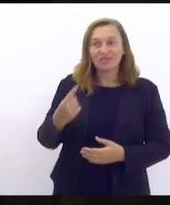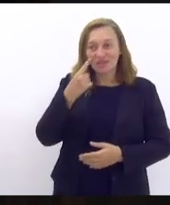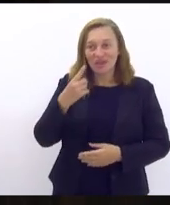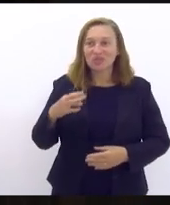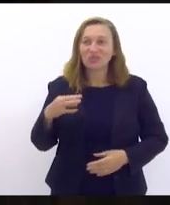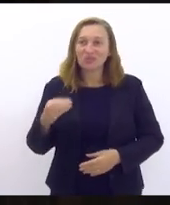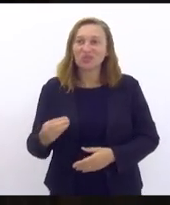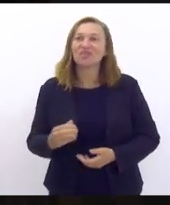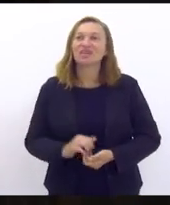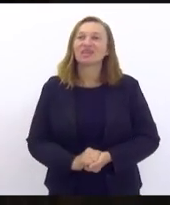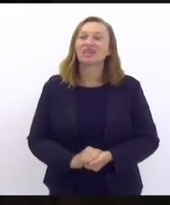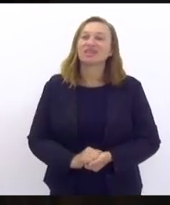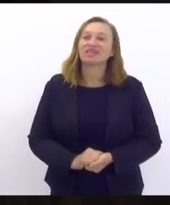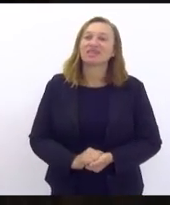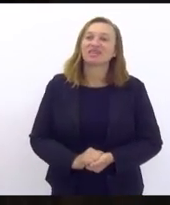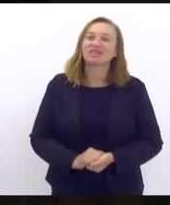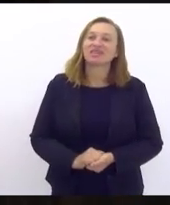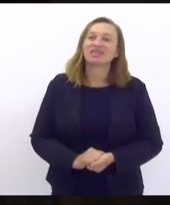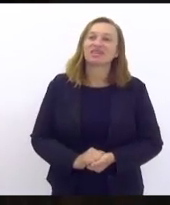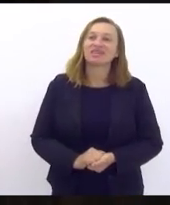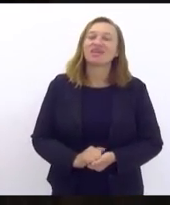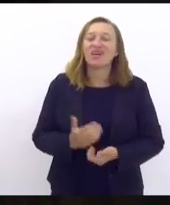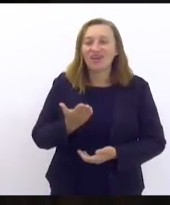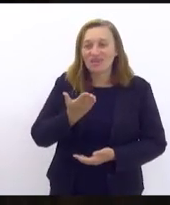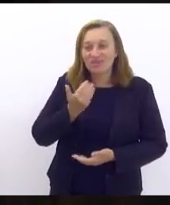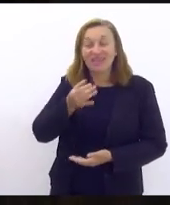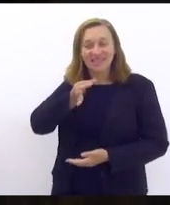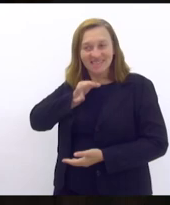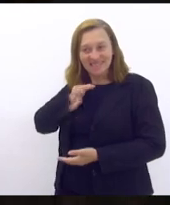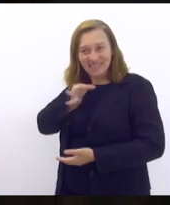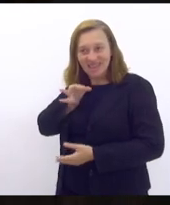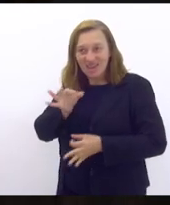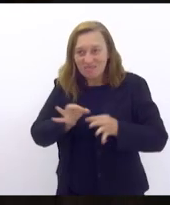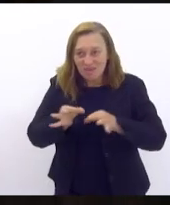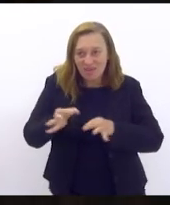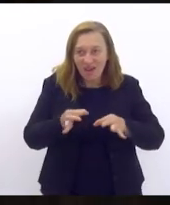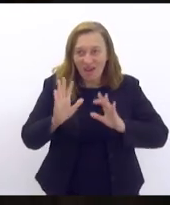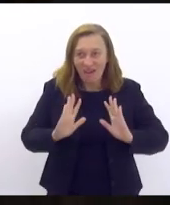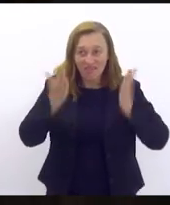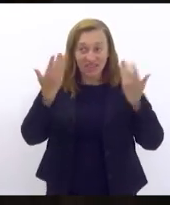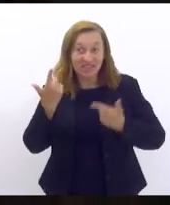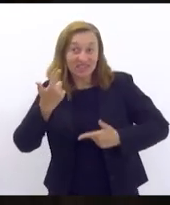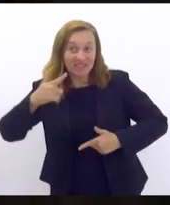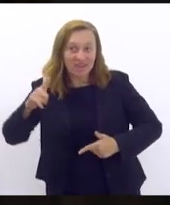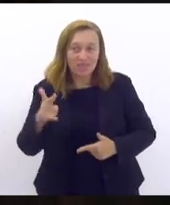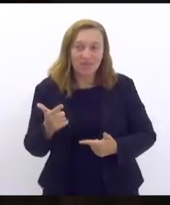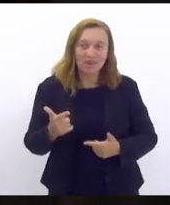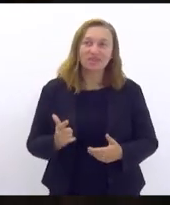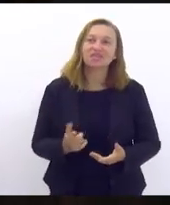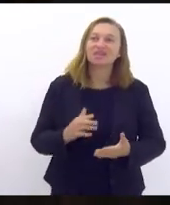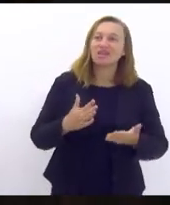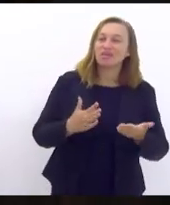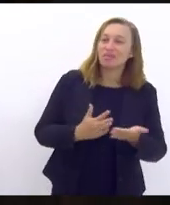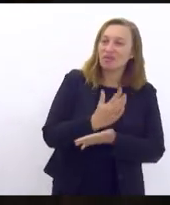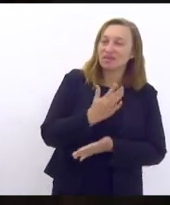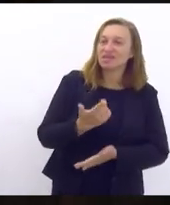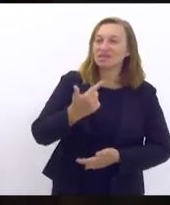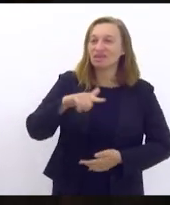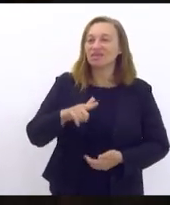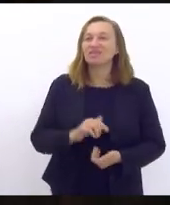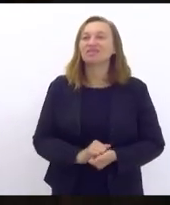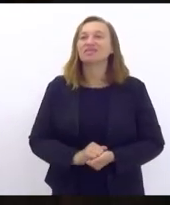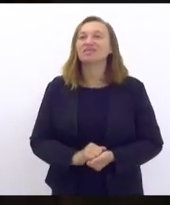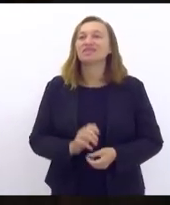É, um banquetinho, com certeza. A gente vai fazer uma festa depois da próxima aprovação, da